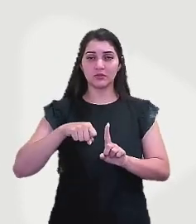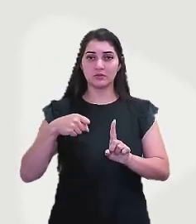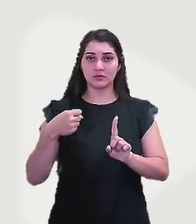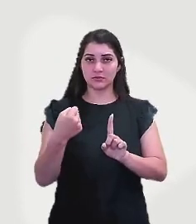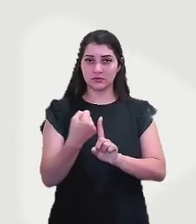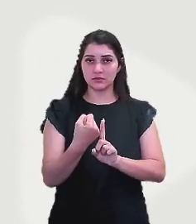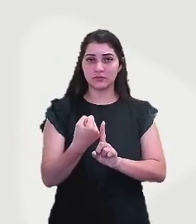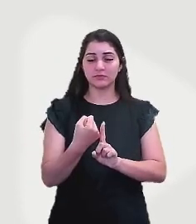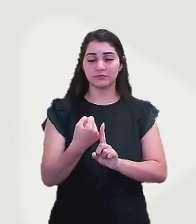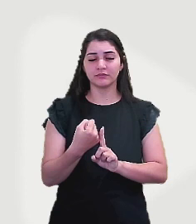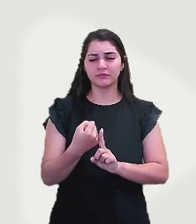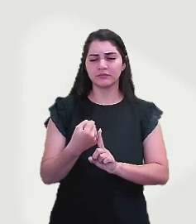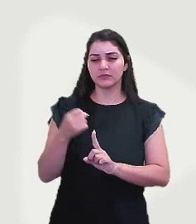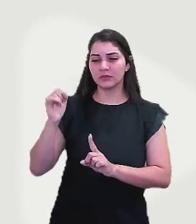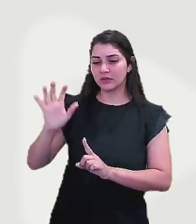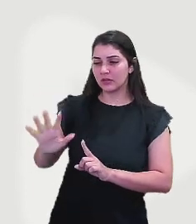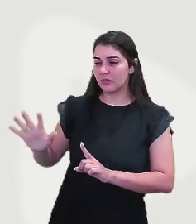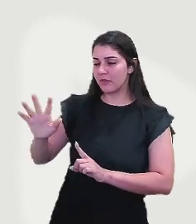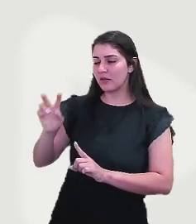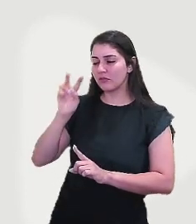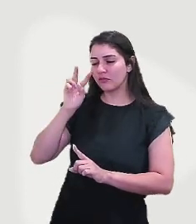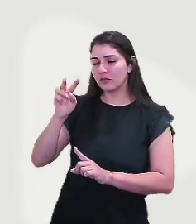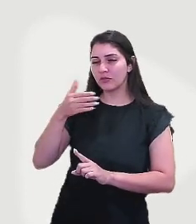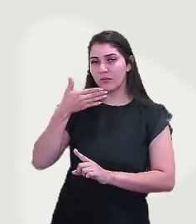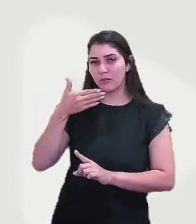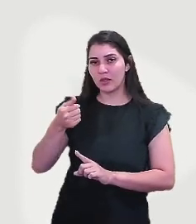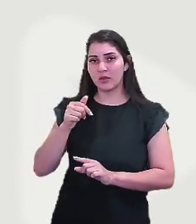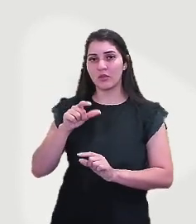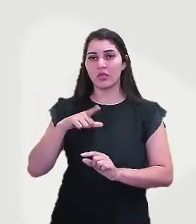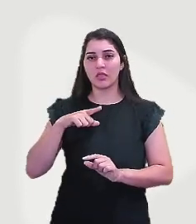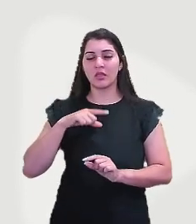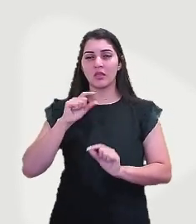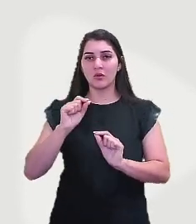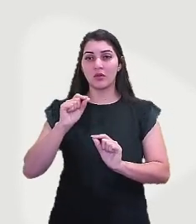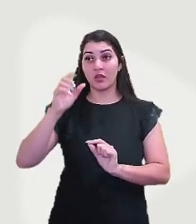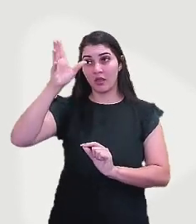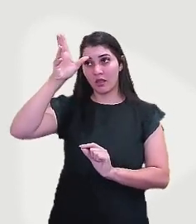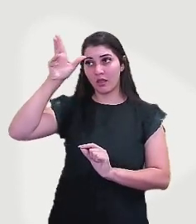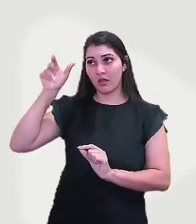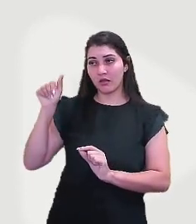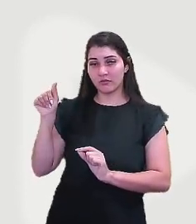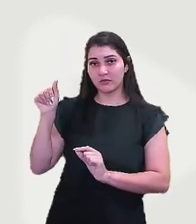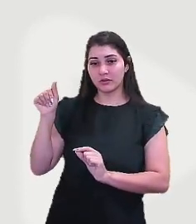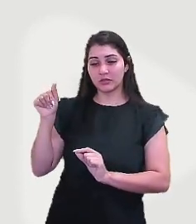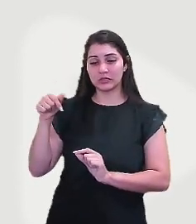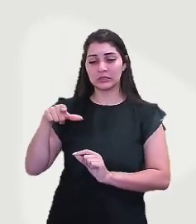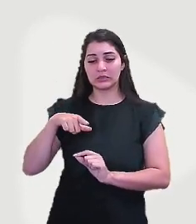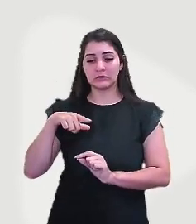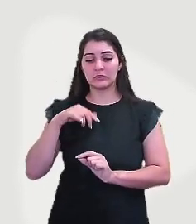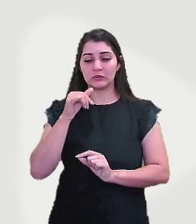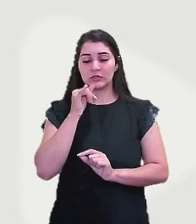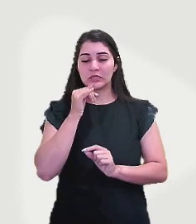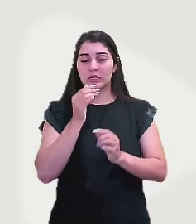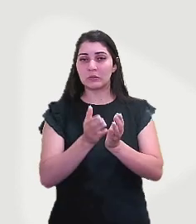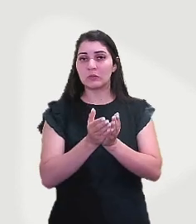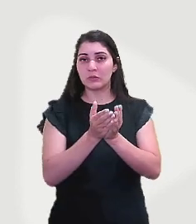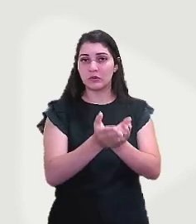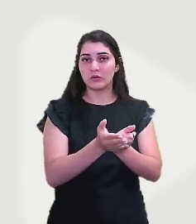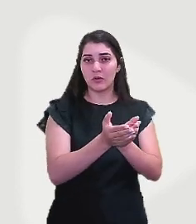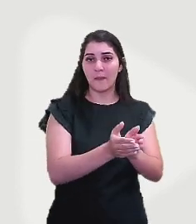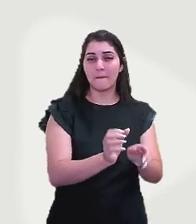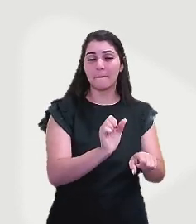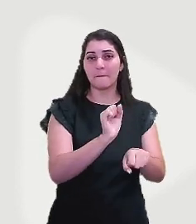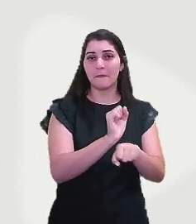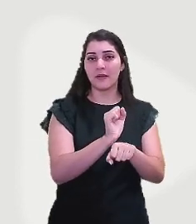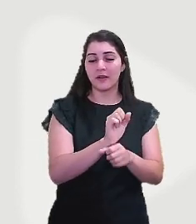analisando melhor. A África e a linha, né, o percurso, desembarcando, né, em Recife, Rio de